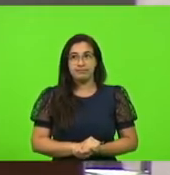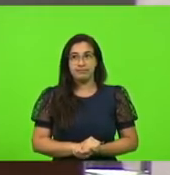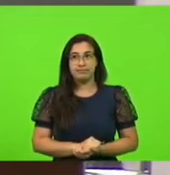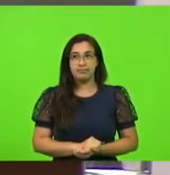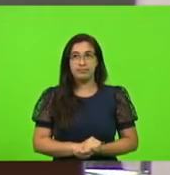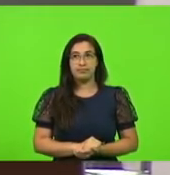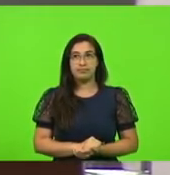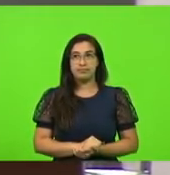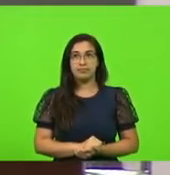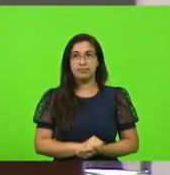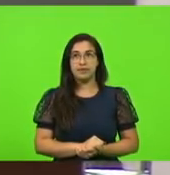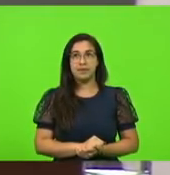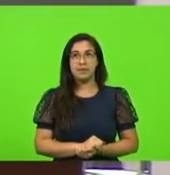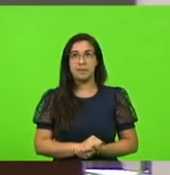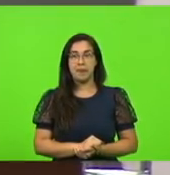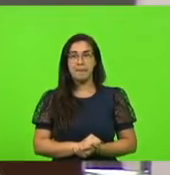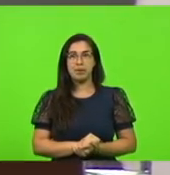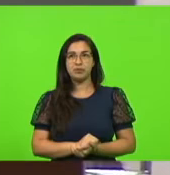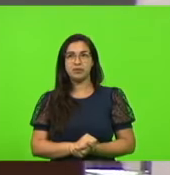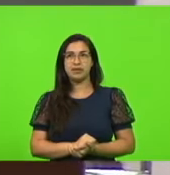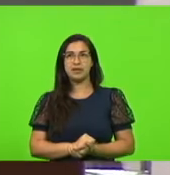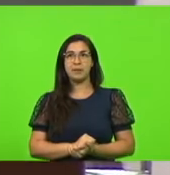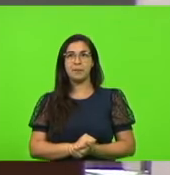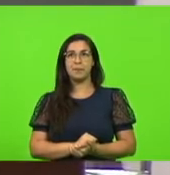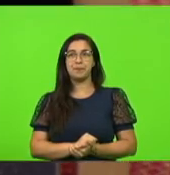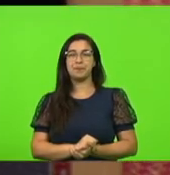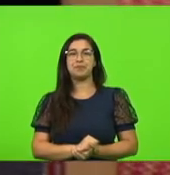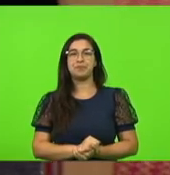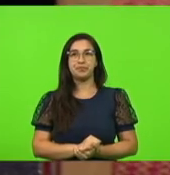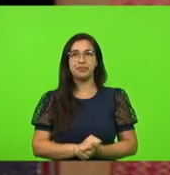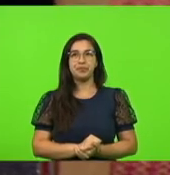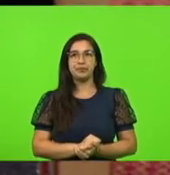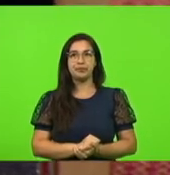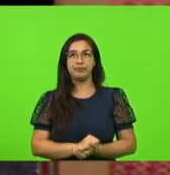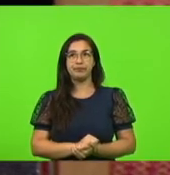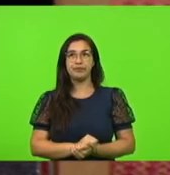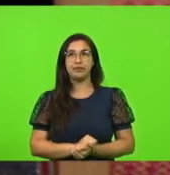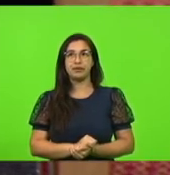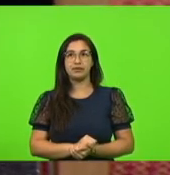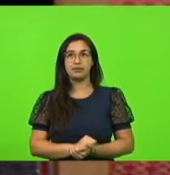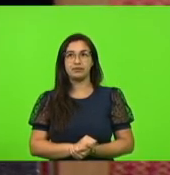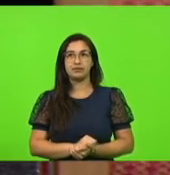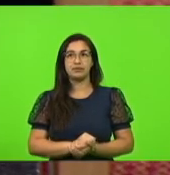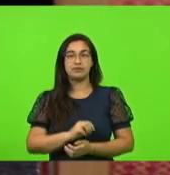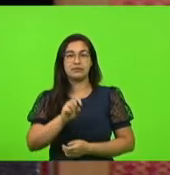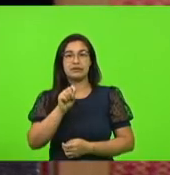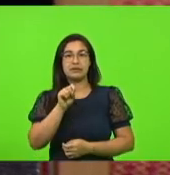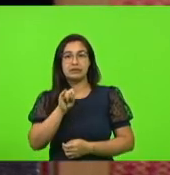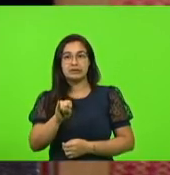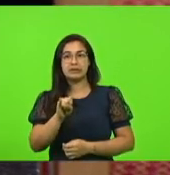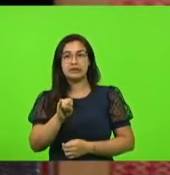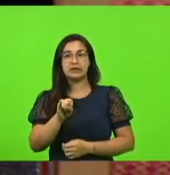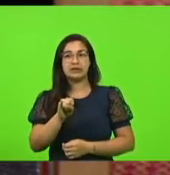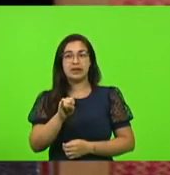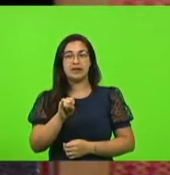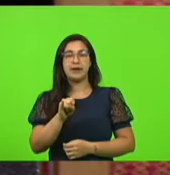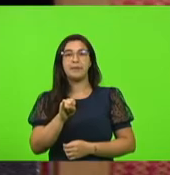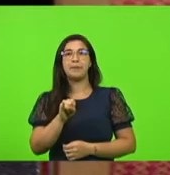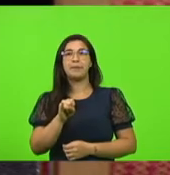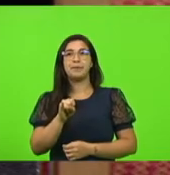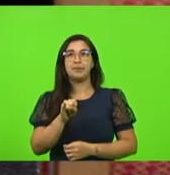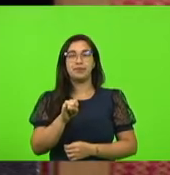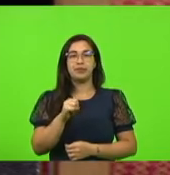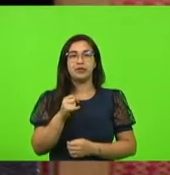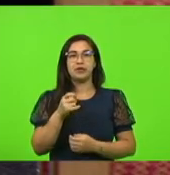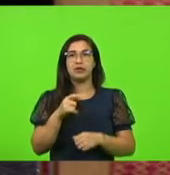Opa! Não tinha visto, senhor. Se... Ainda tem um horário aqui antes tem da hora do dia, seu amigo